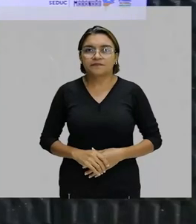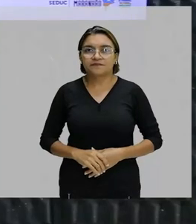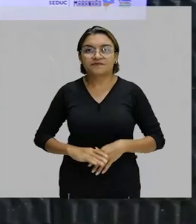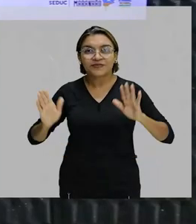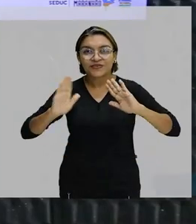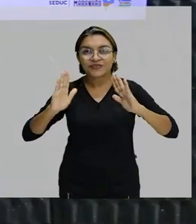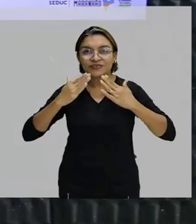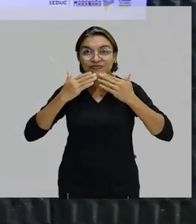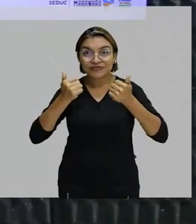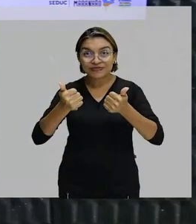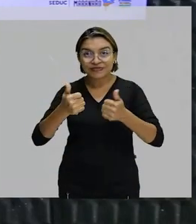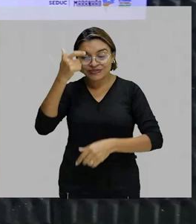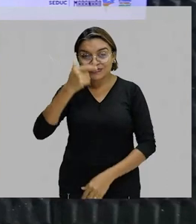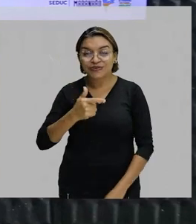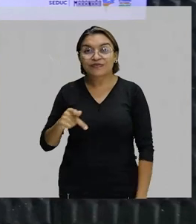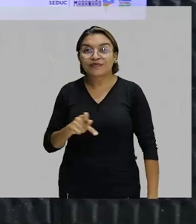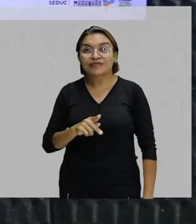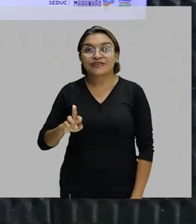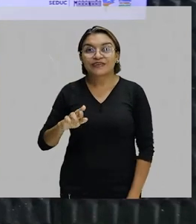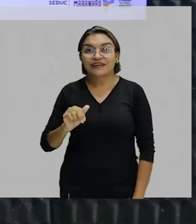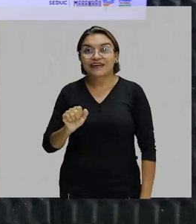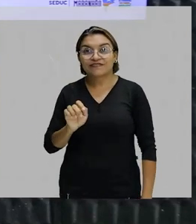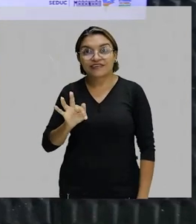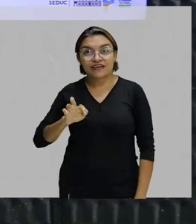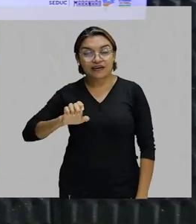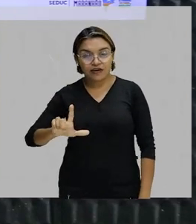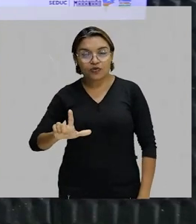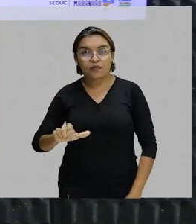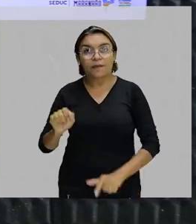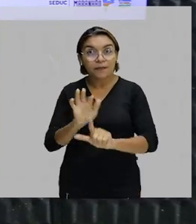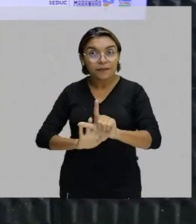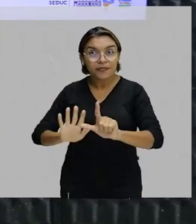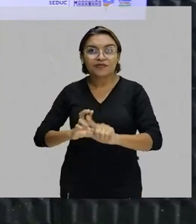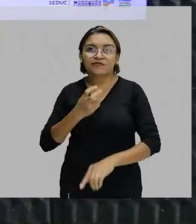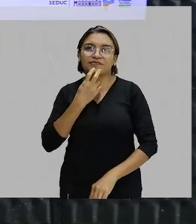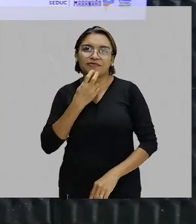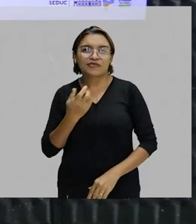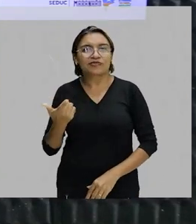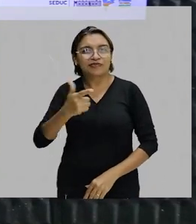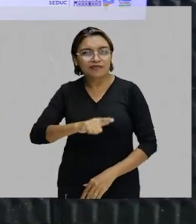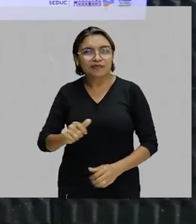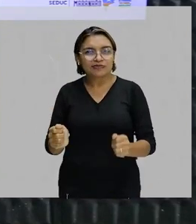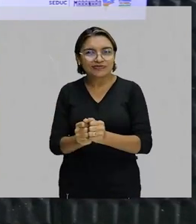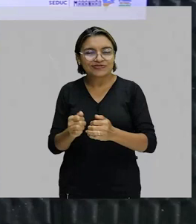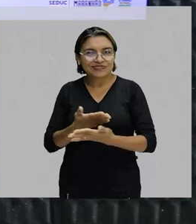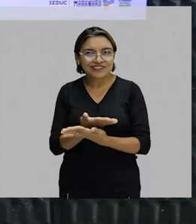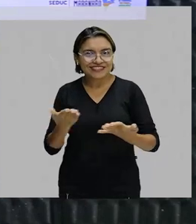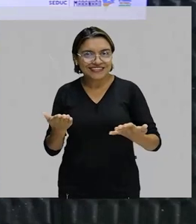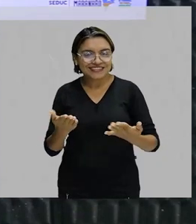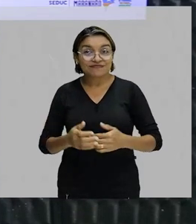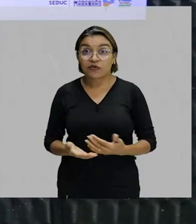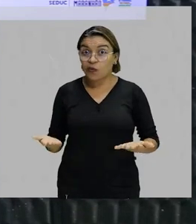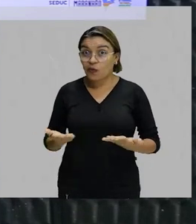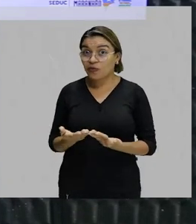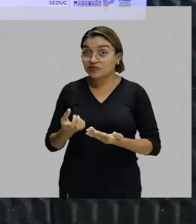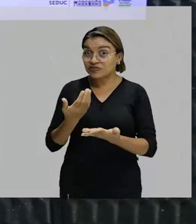Fala galera tudo bem Professor Rafael Carlos de sociologia aqui da plataforma Gonçalo vigias mais uma vez com vocês e dessa vez pra